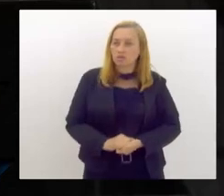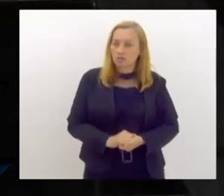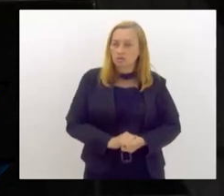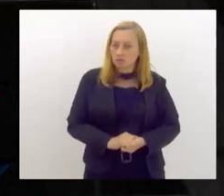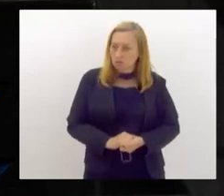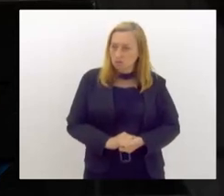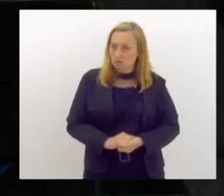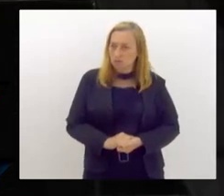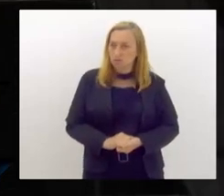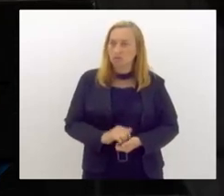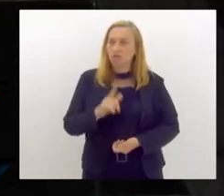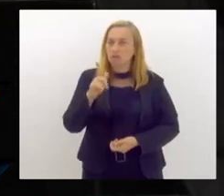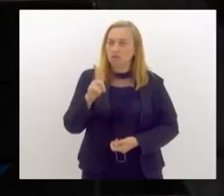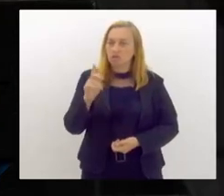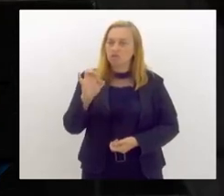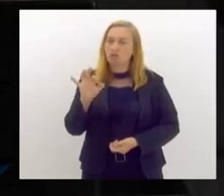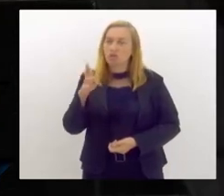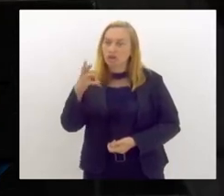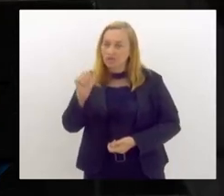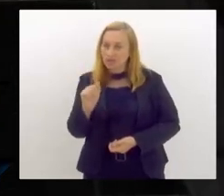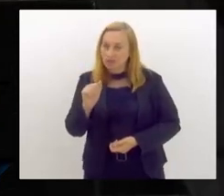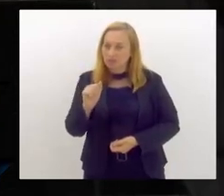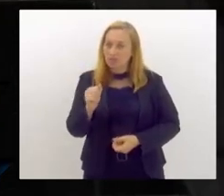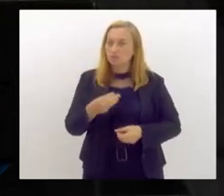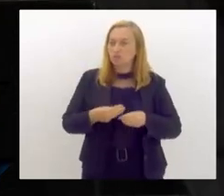diversidade geográfica desses municípios,